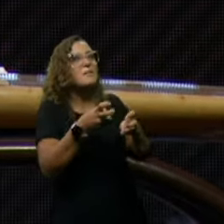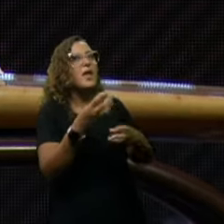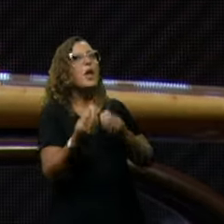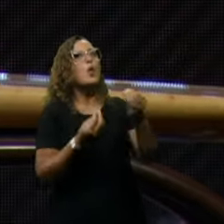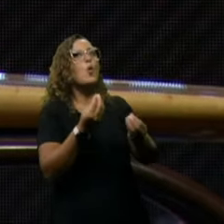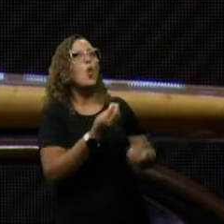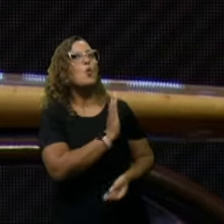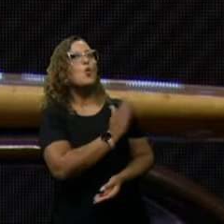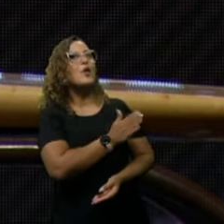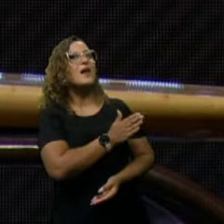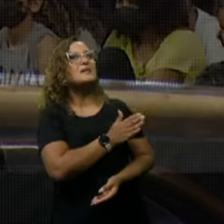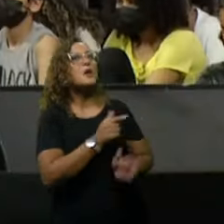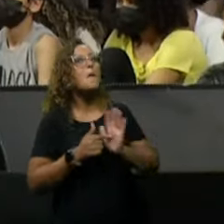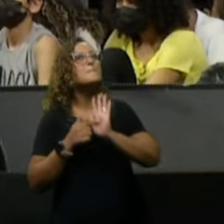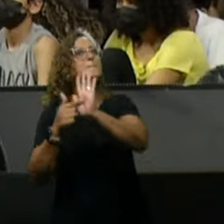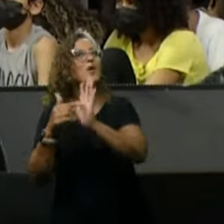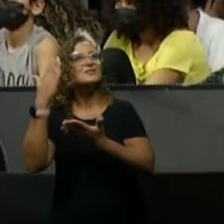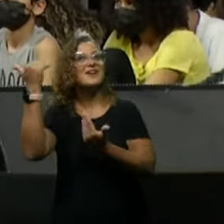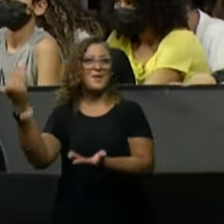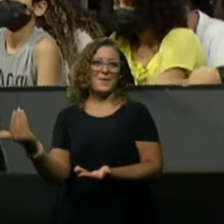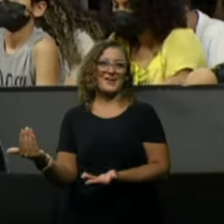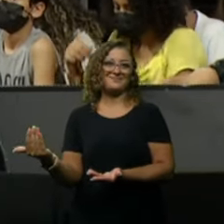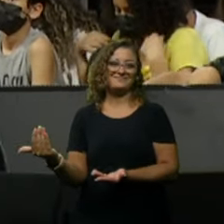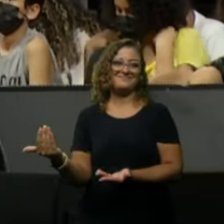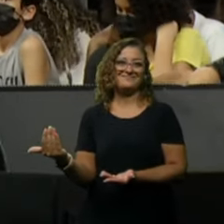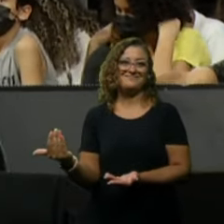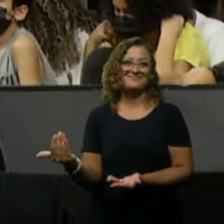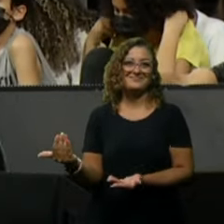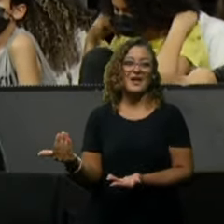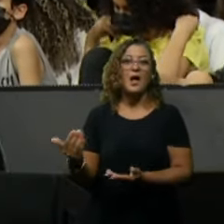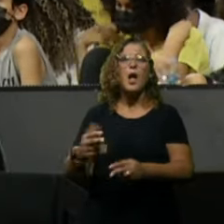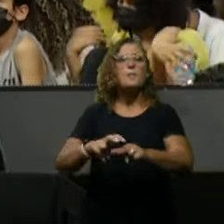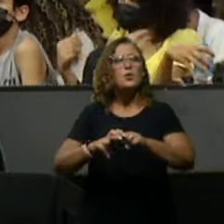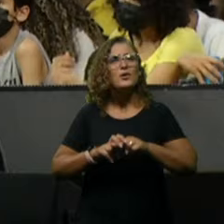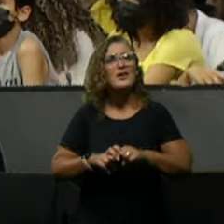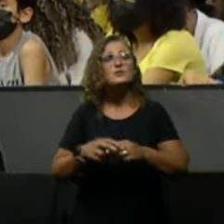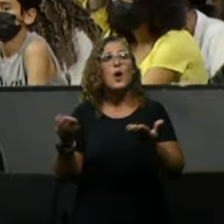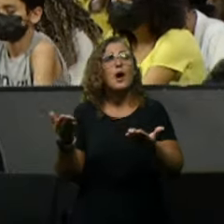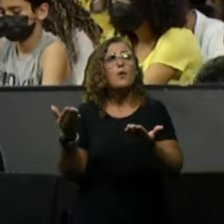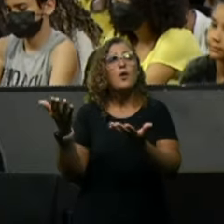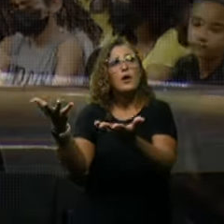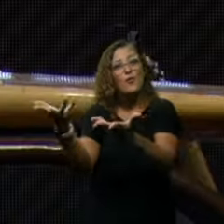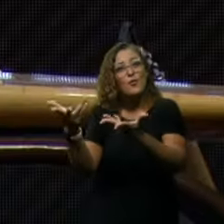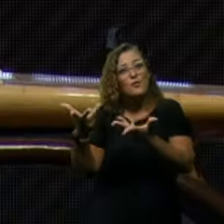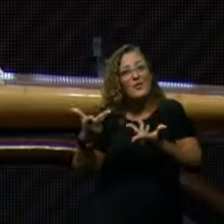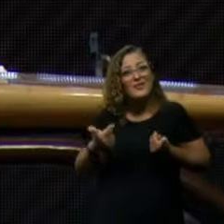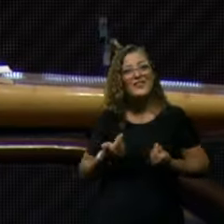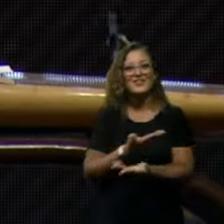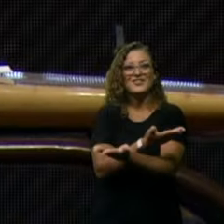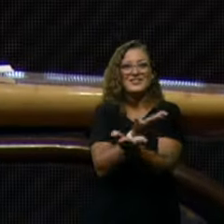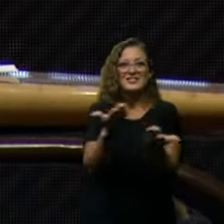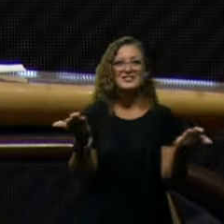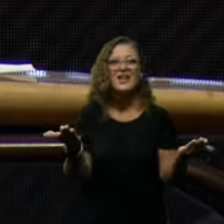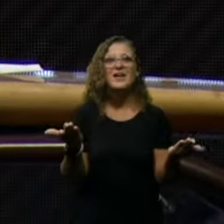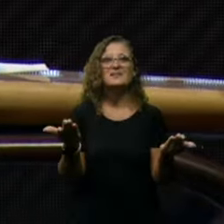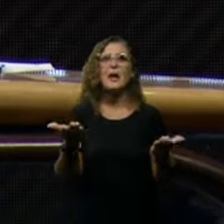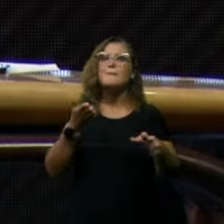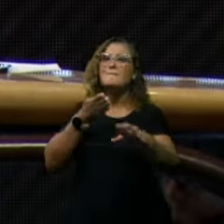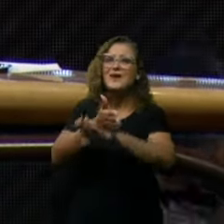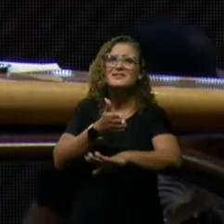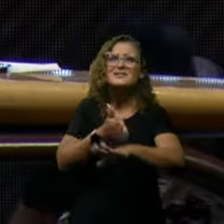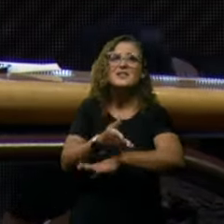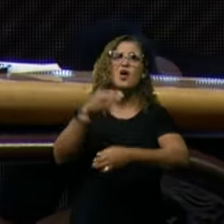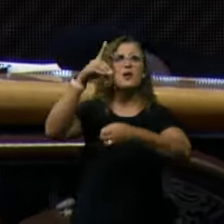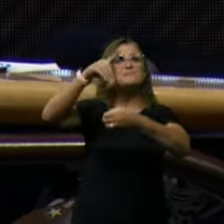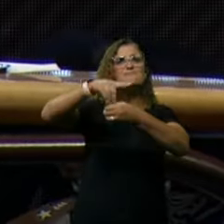que eu quero convocar você a chamar essa honra de Deus sobre a sua vida traz dentro dos seus dízimos das suas ofertas